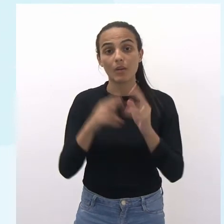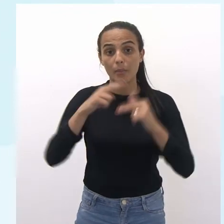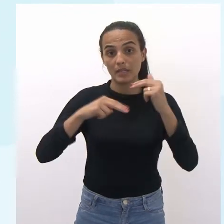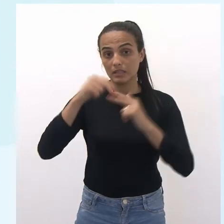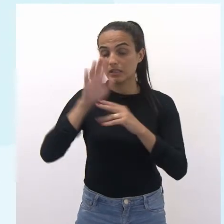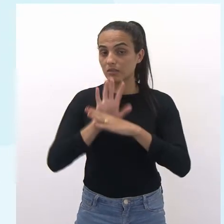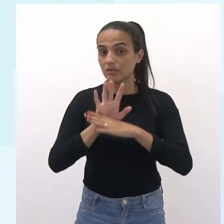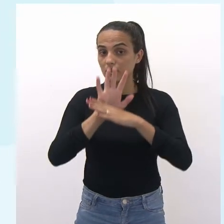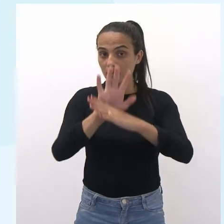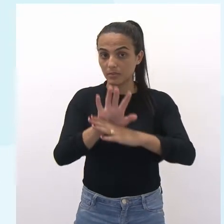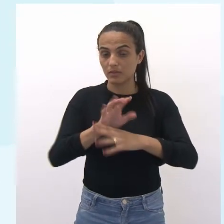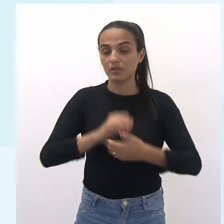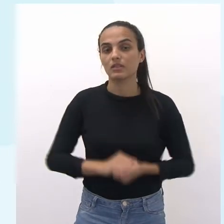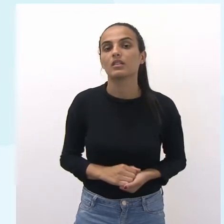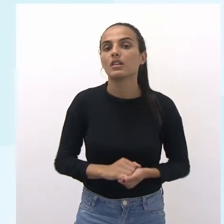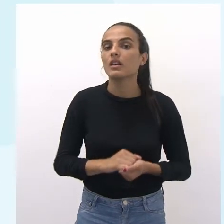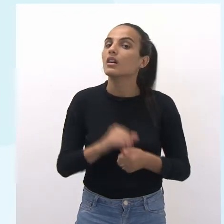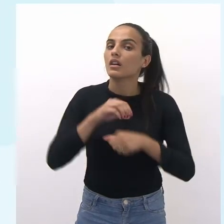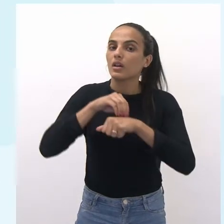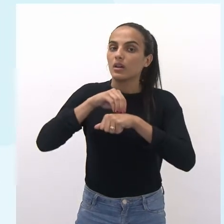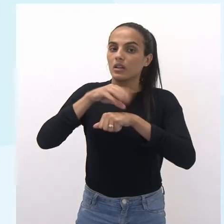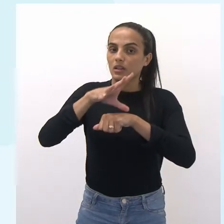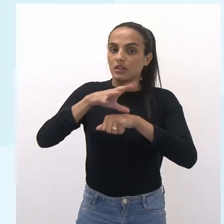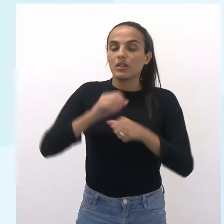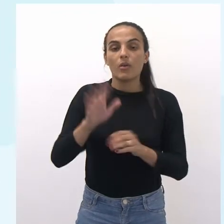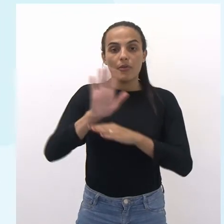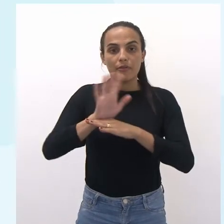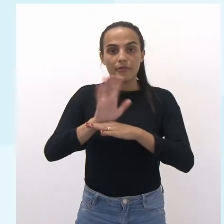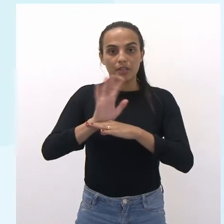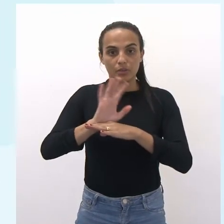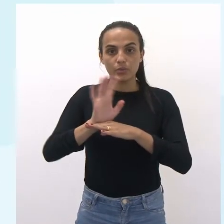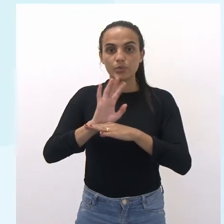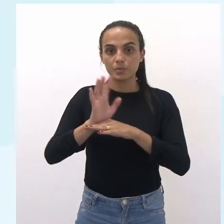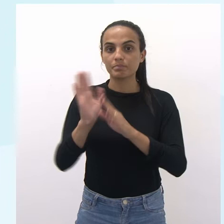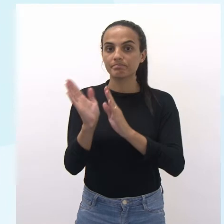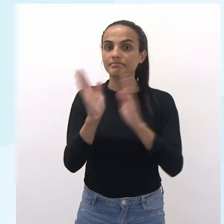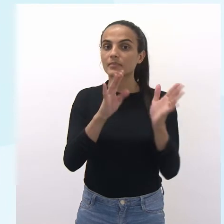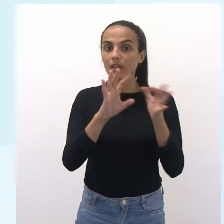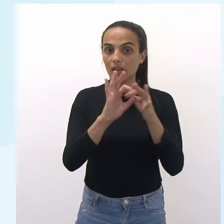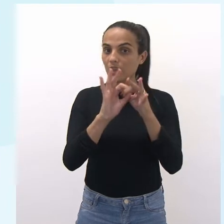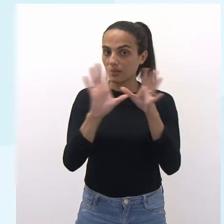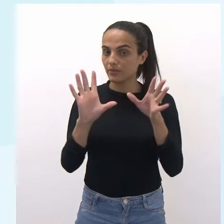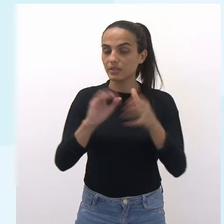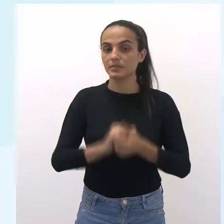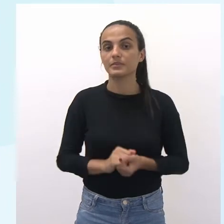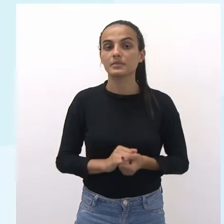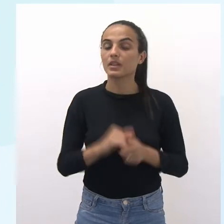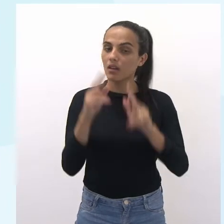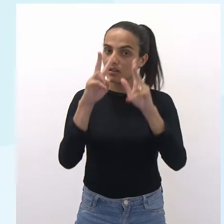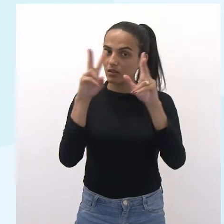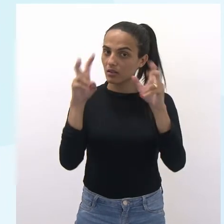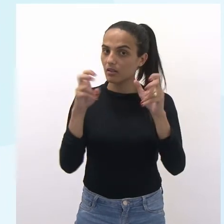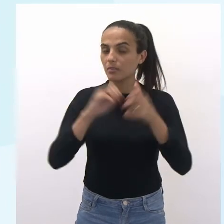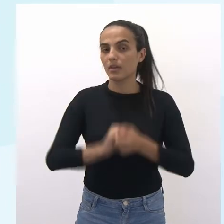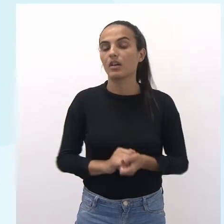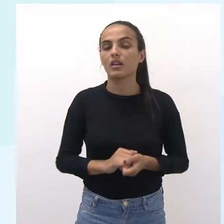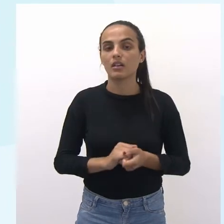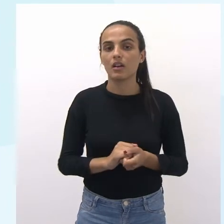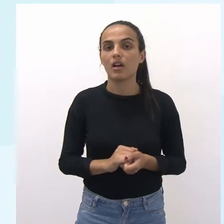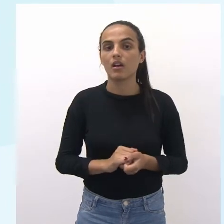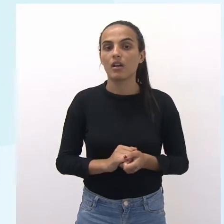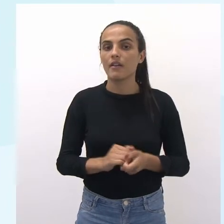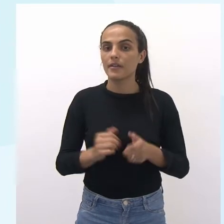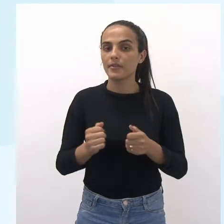ele é indicado a exibição de um vídeo, de acesso aberto também, sobre a obra da